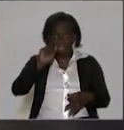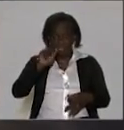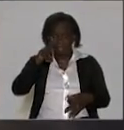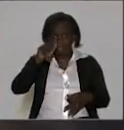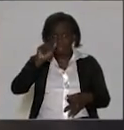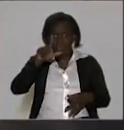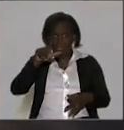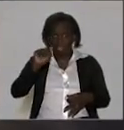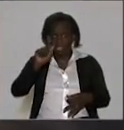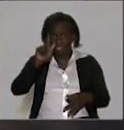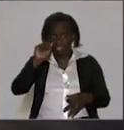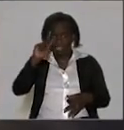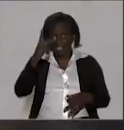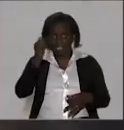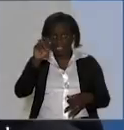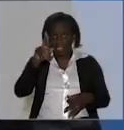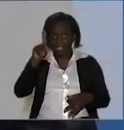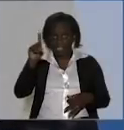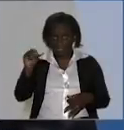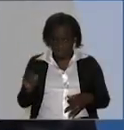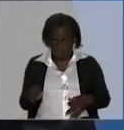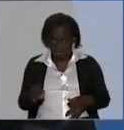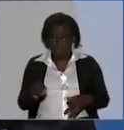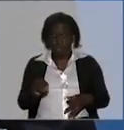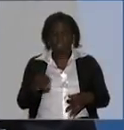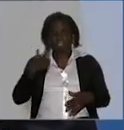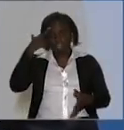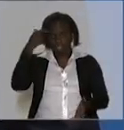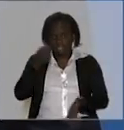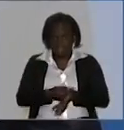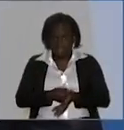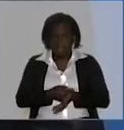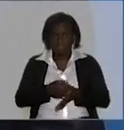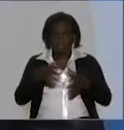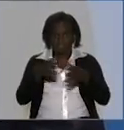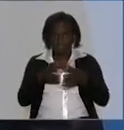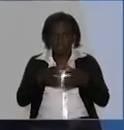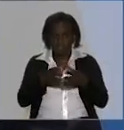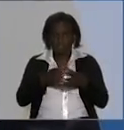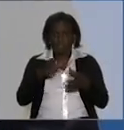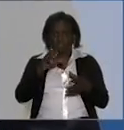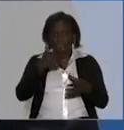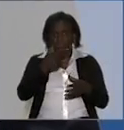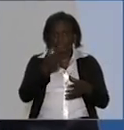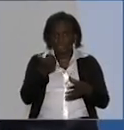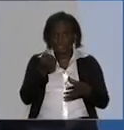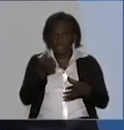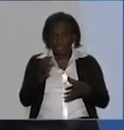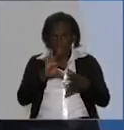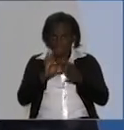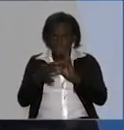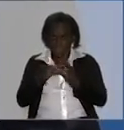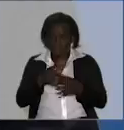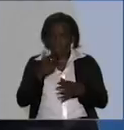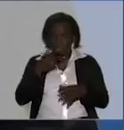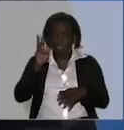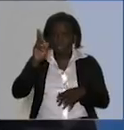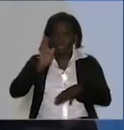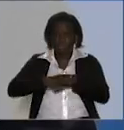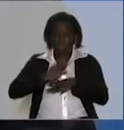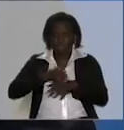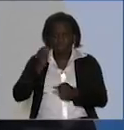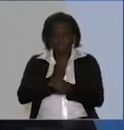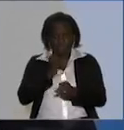Paula Gouveia Galhardo, da 4ª Vara de Fazenda Pública, determinou que o Comitê Rio 2016 arque com